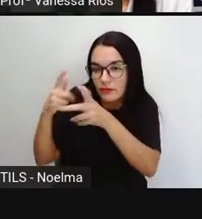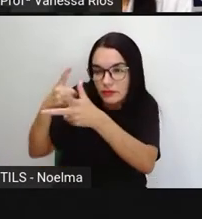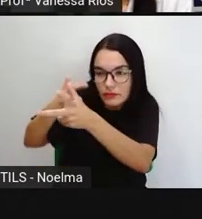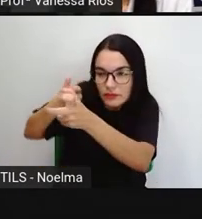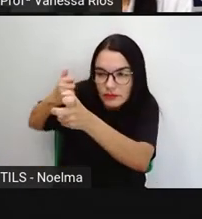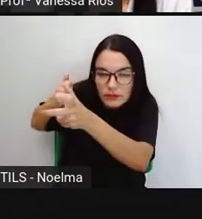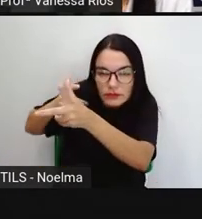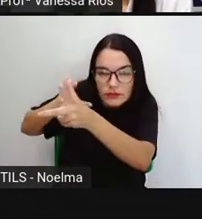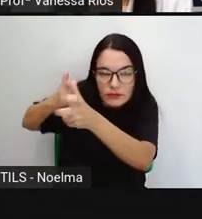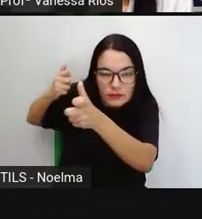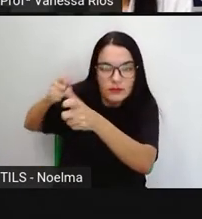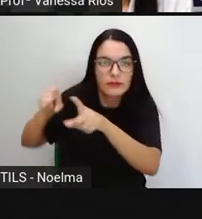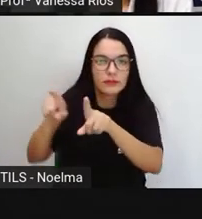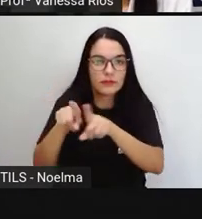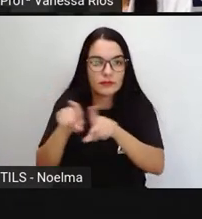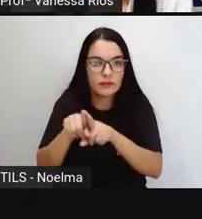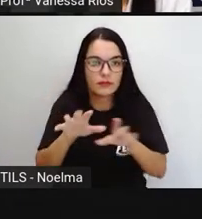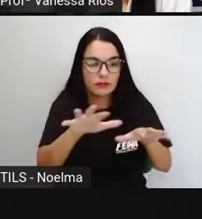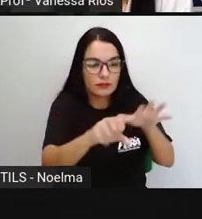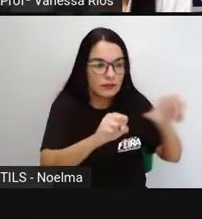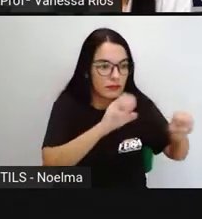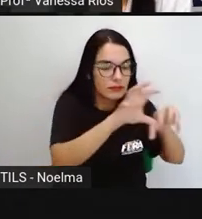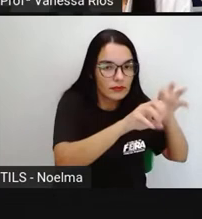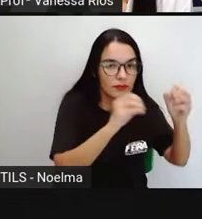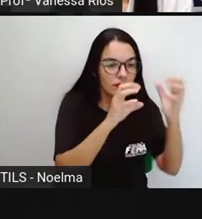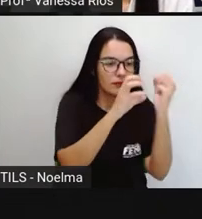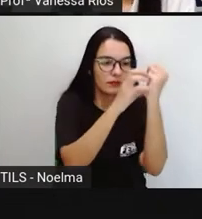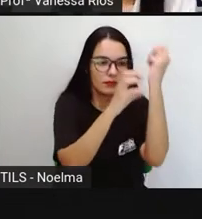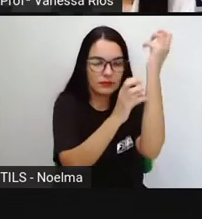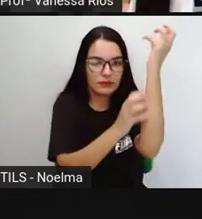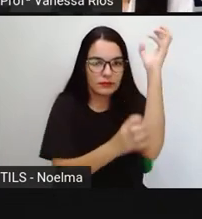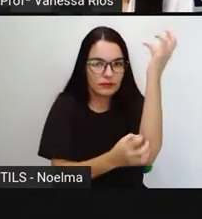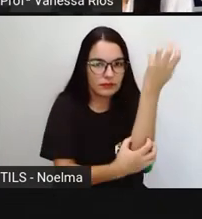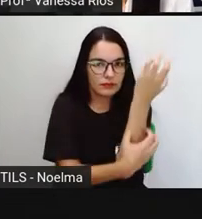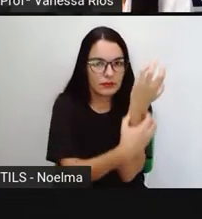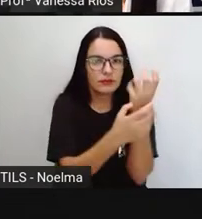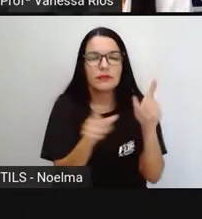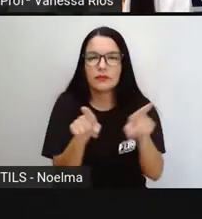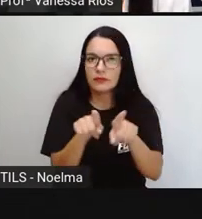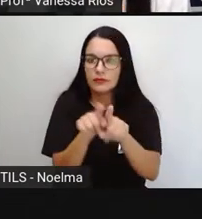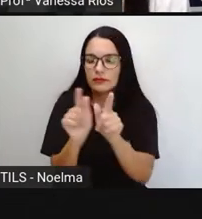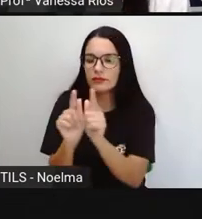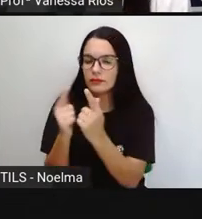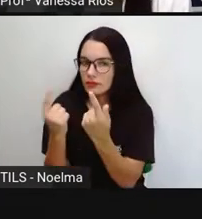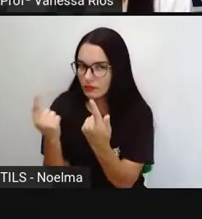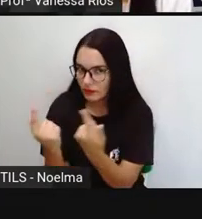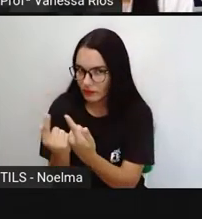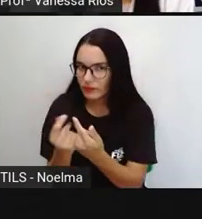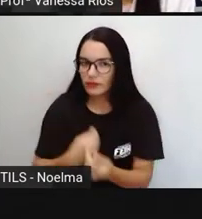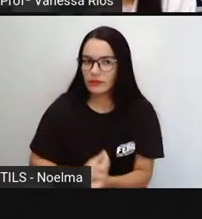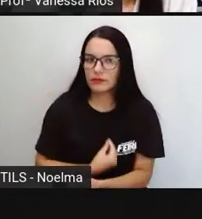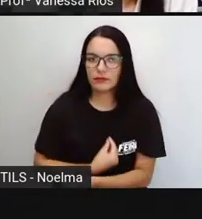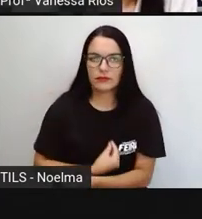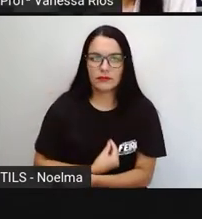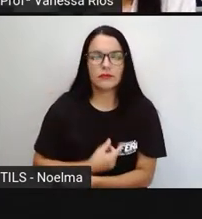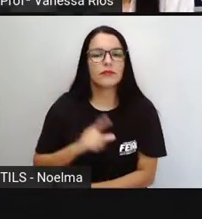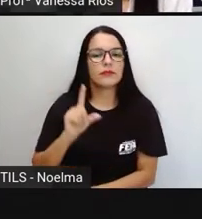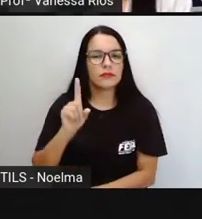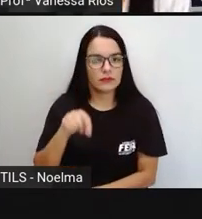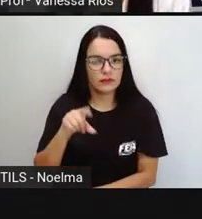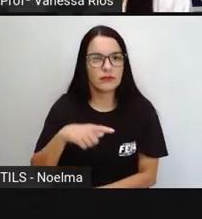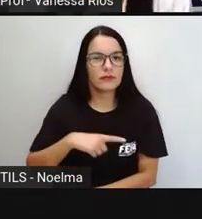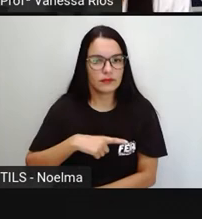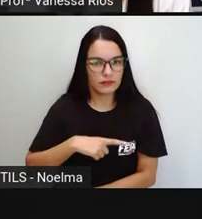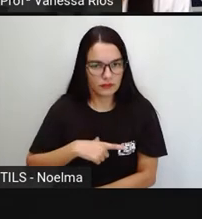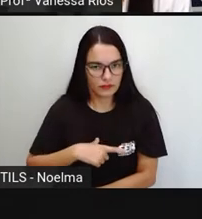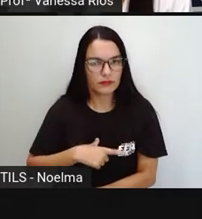instrumentos e habilidades para sustento e convivência em grupo, enfim, possuíam inteligência e raciocínio lógico. Então,